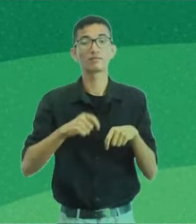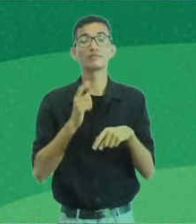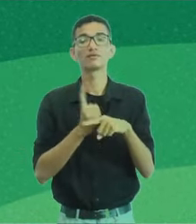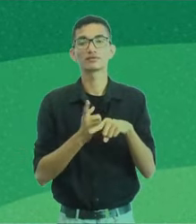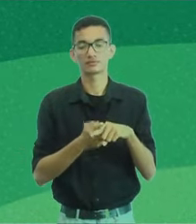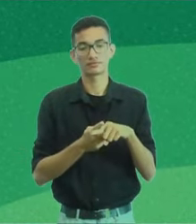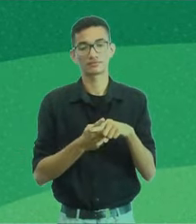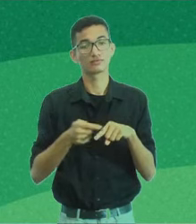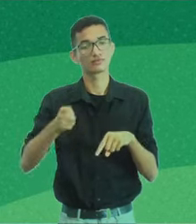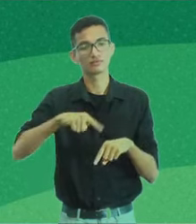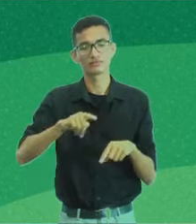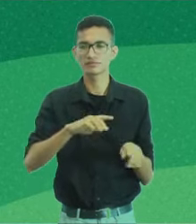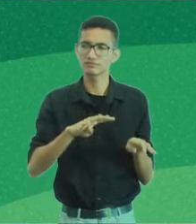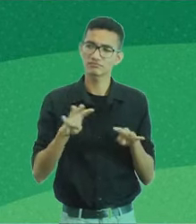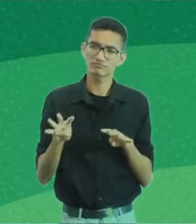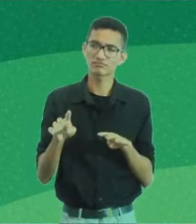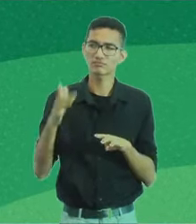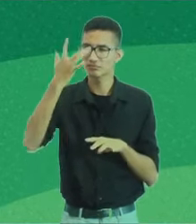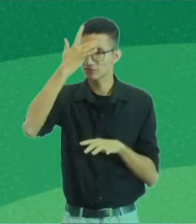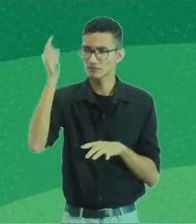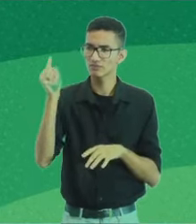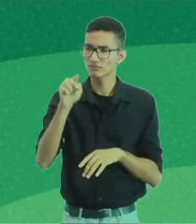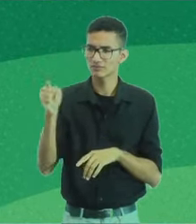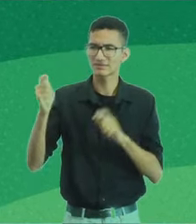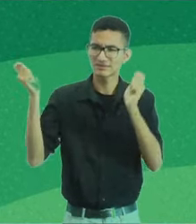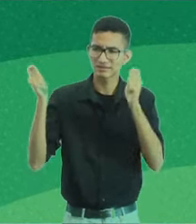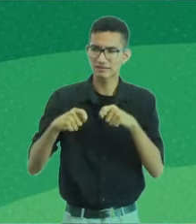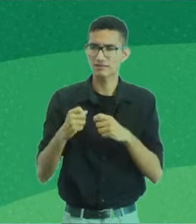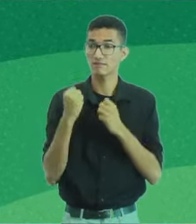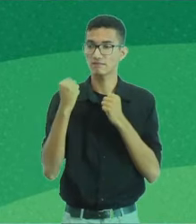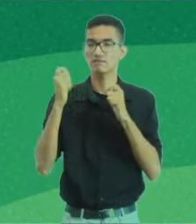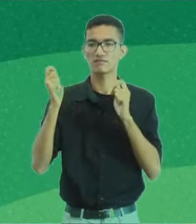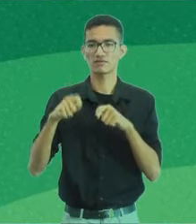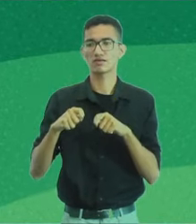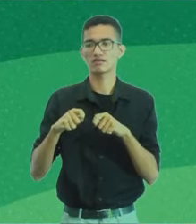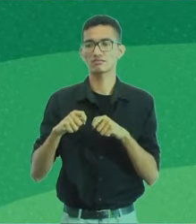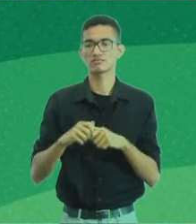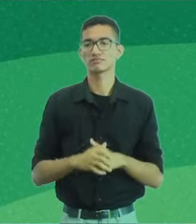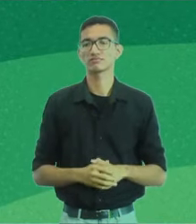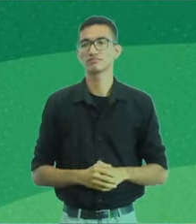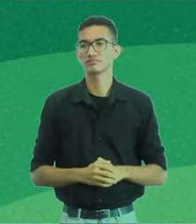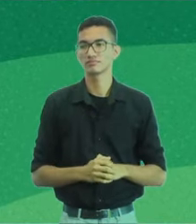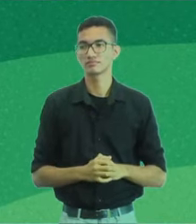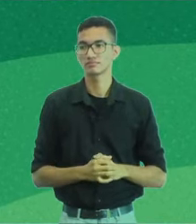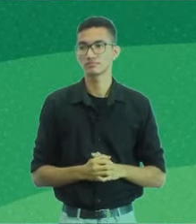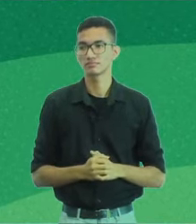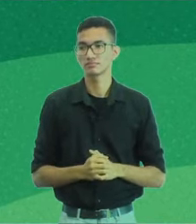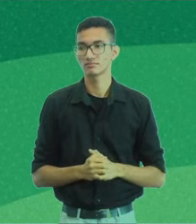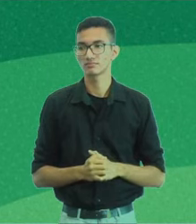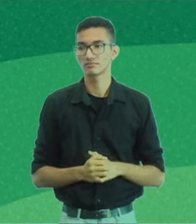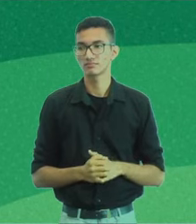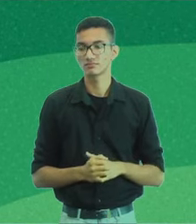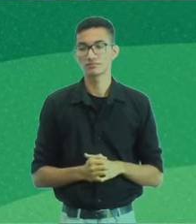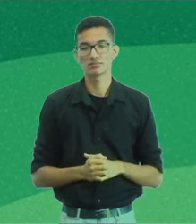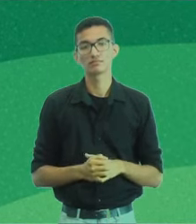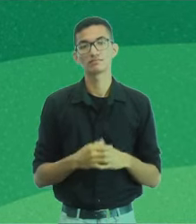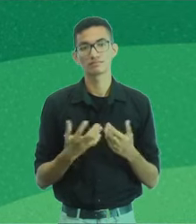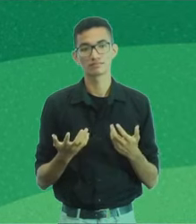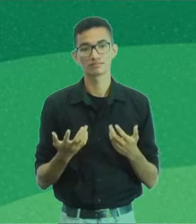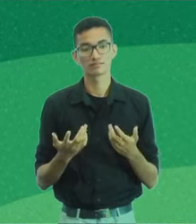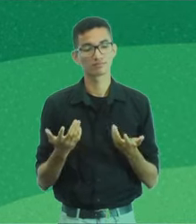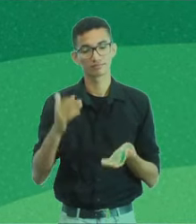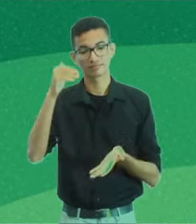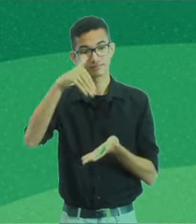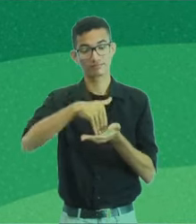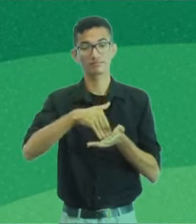olha a gente sabe que as outras pessoas têm capacidade para fazer essas coisas e de tudo a última coisa